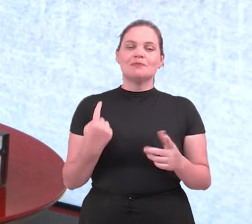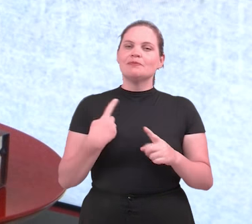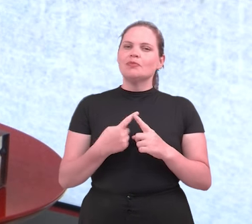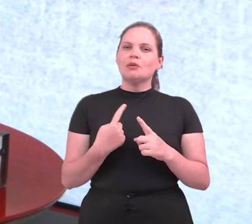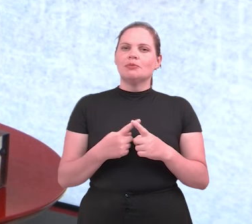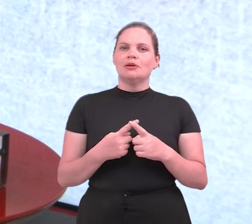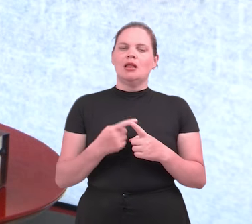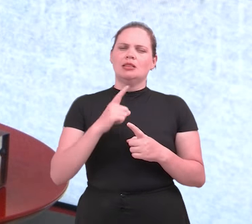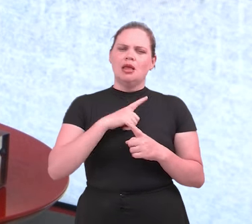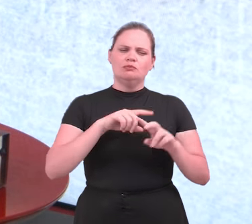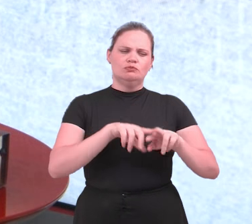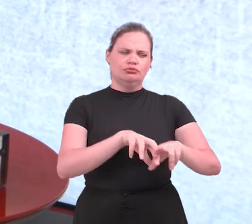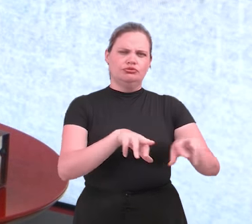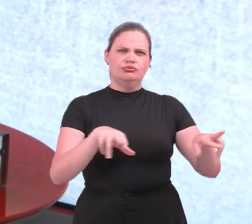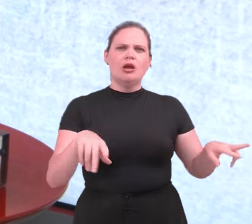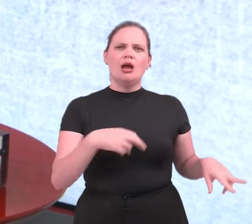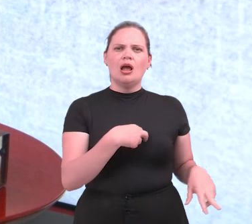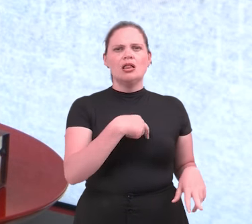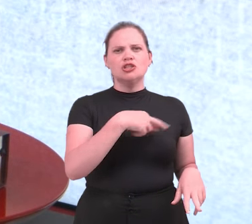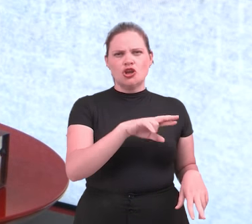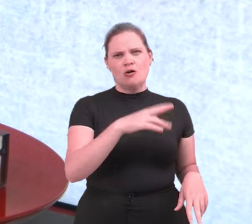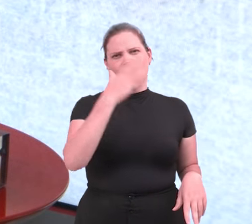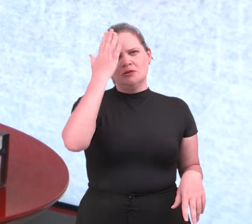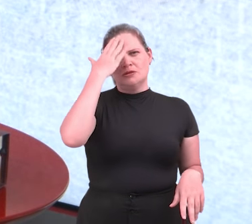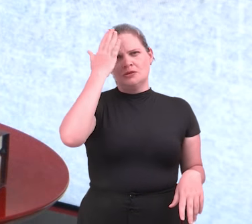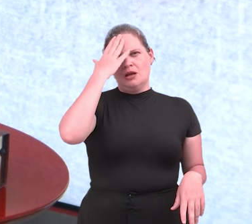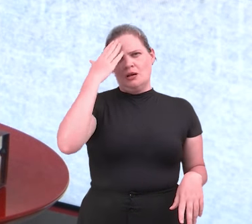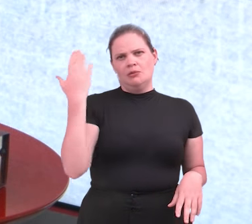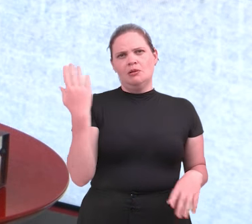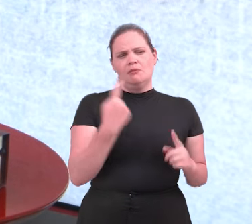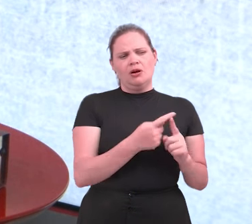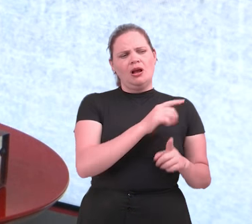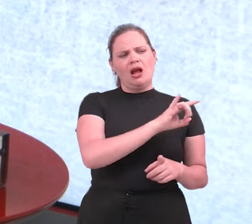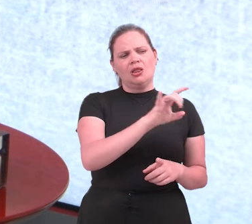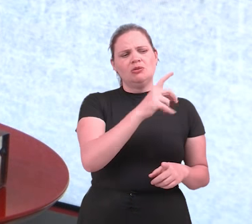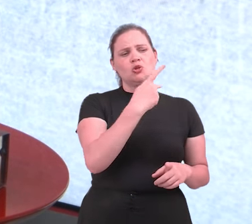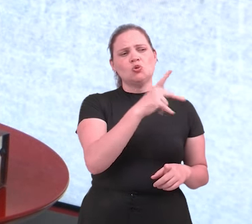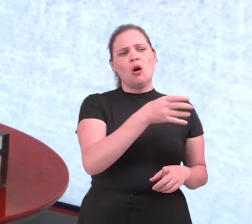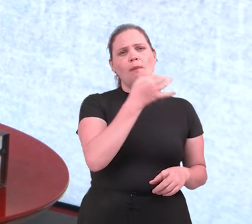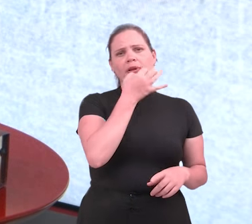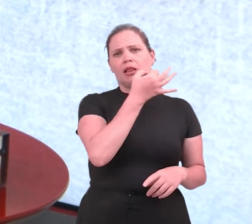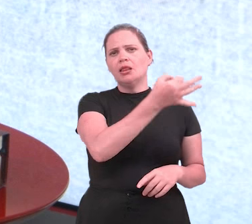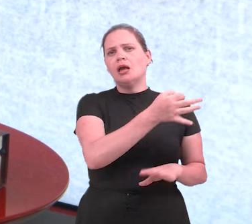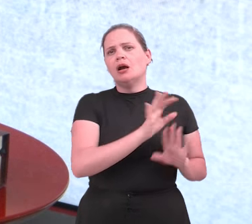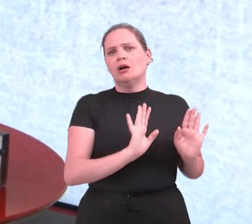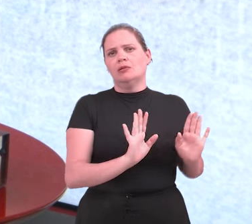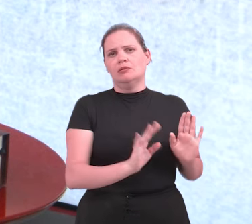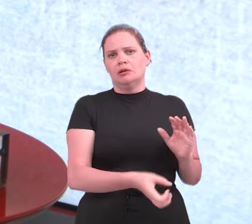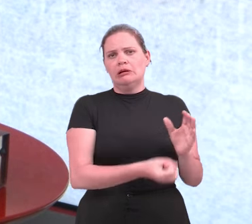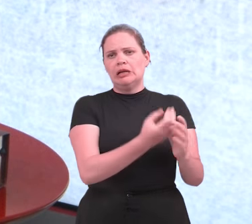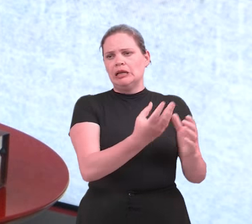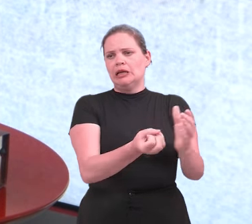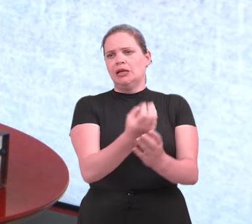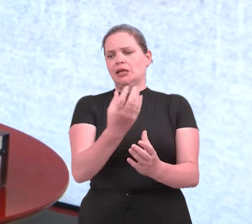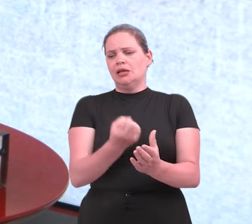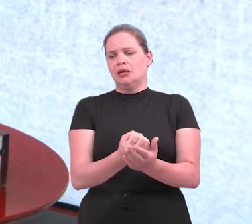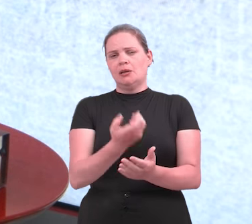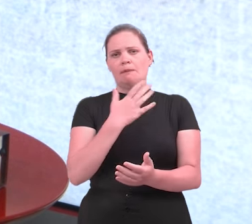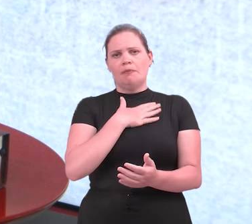está ligado à questão de cada uma delas ouvir a sua própria voz, ou seja, o seu